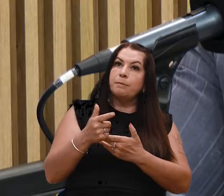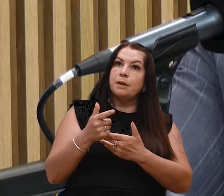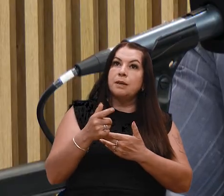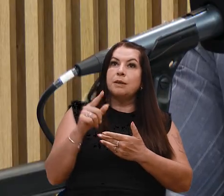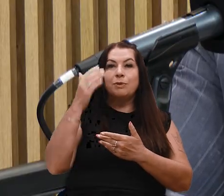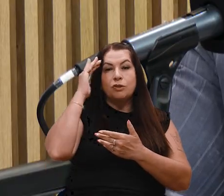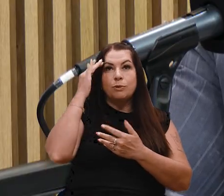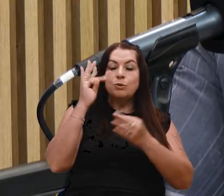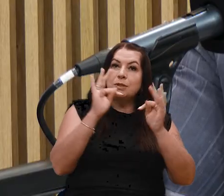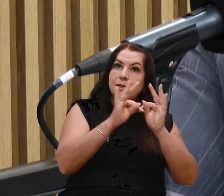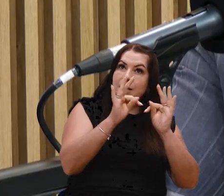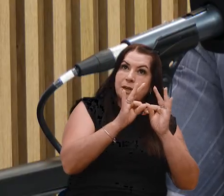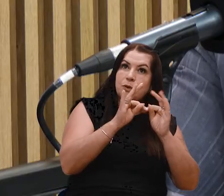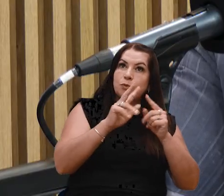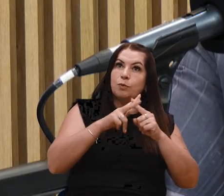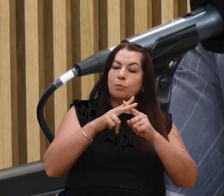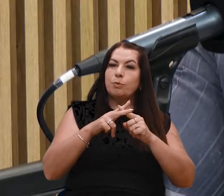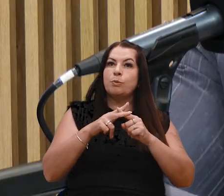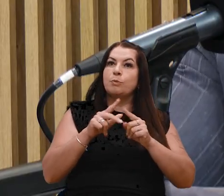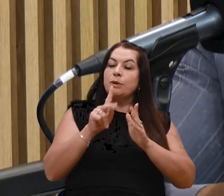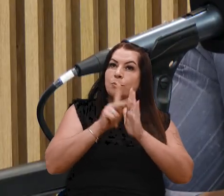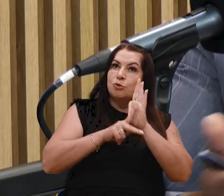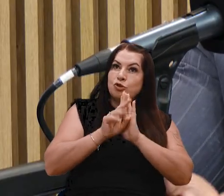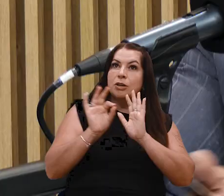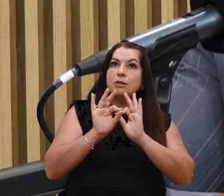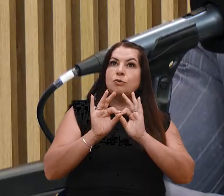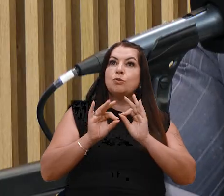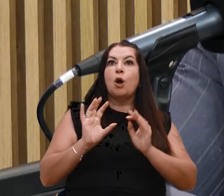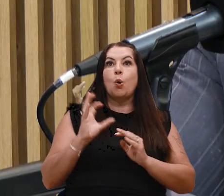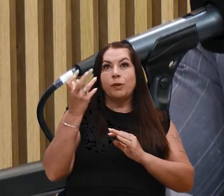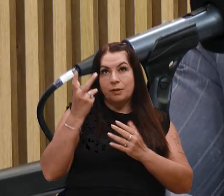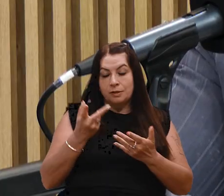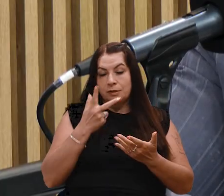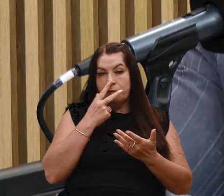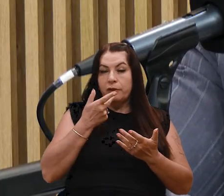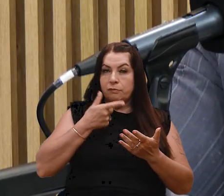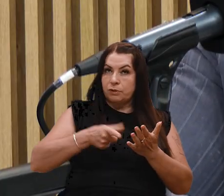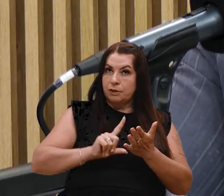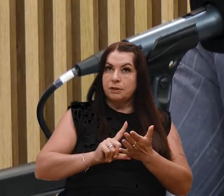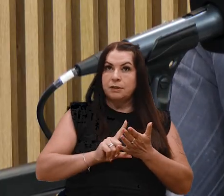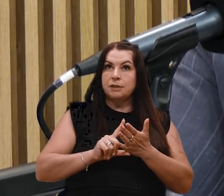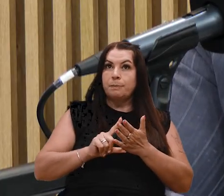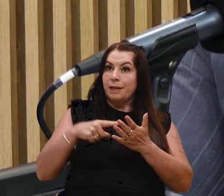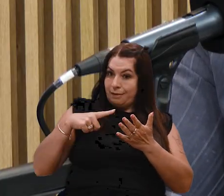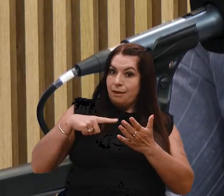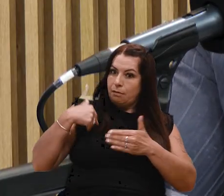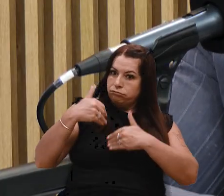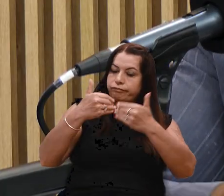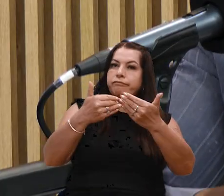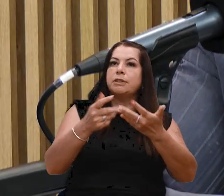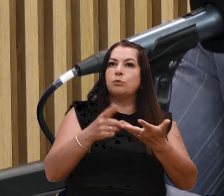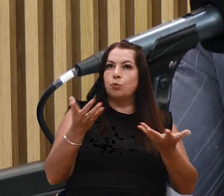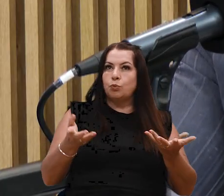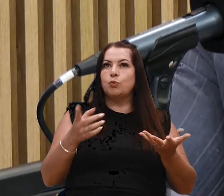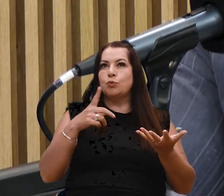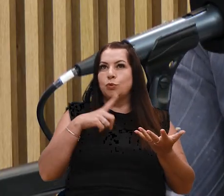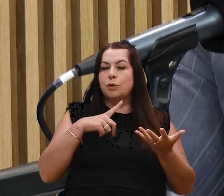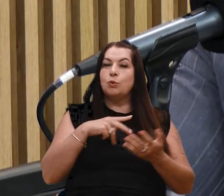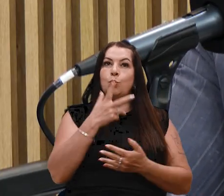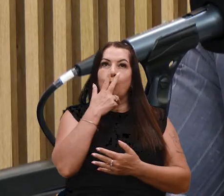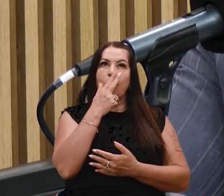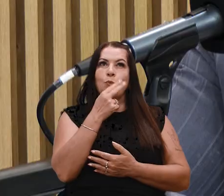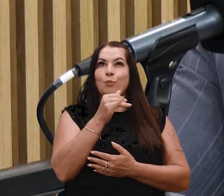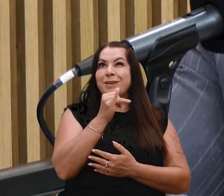técnico é que existem ferramentas para que esses projetos realmente aconteçam. Como falamos antes, né, a viabilidade. E hoje não tem, usando como exemplo